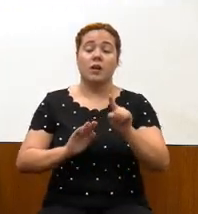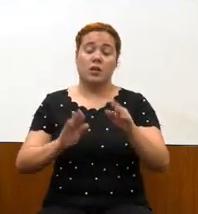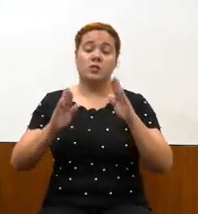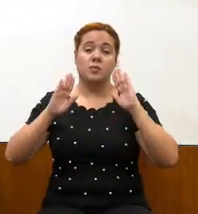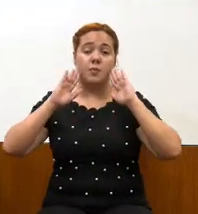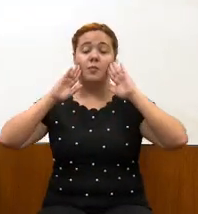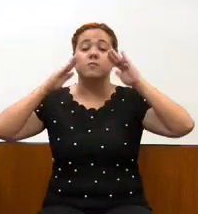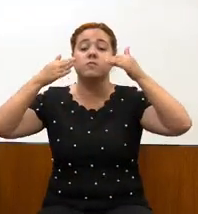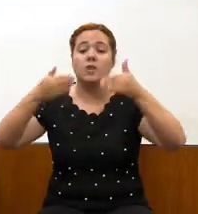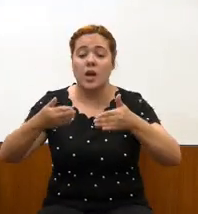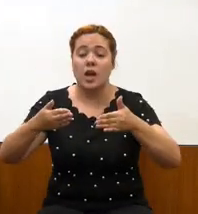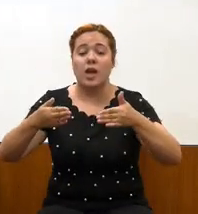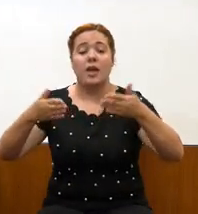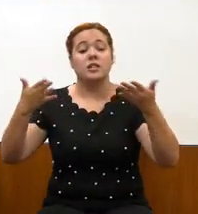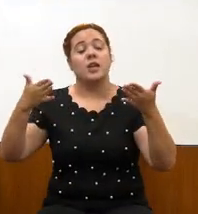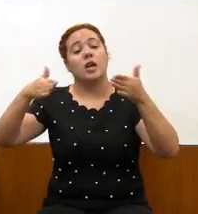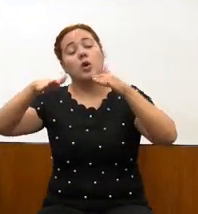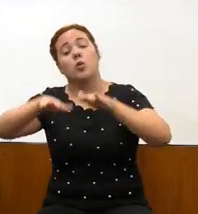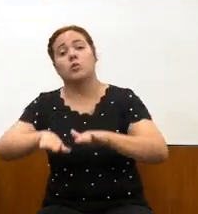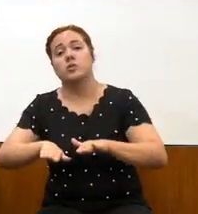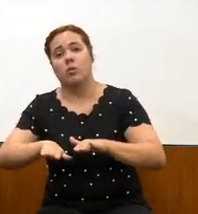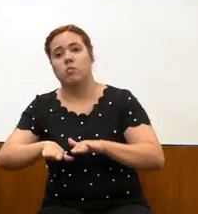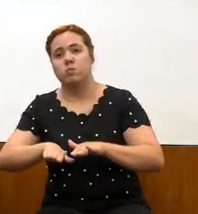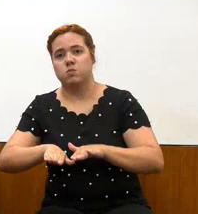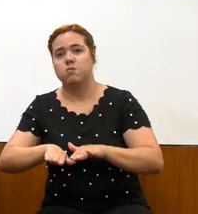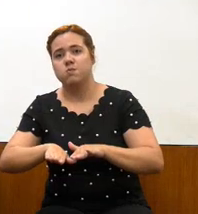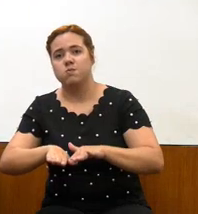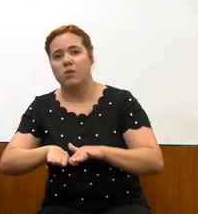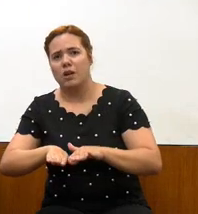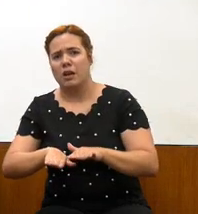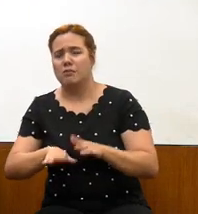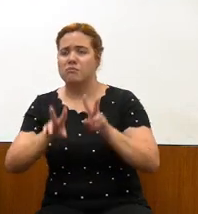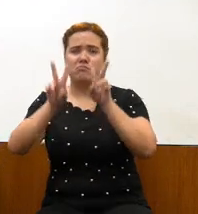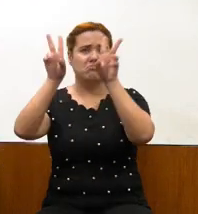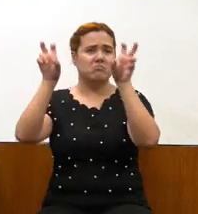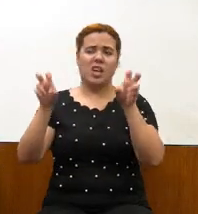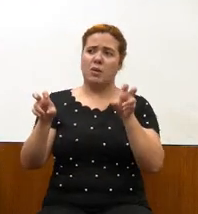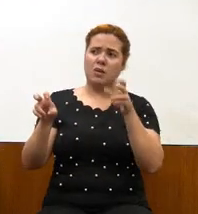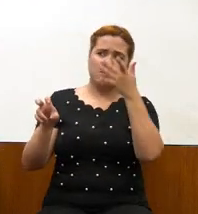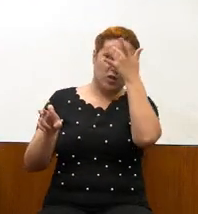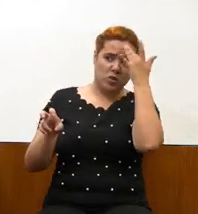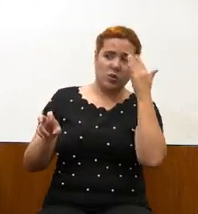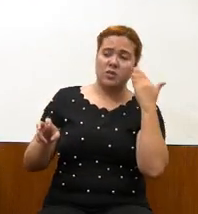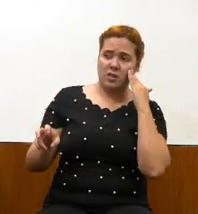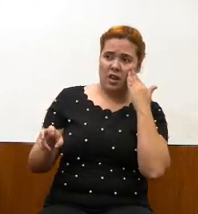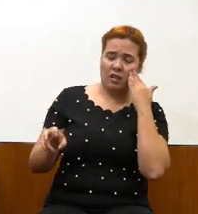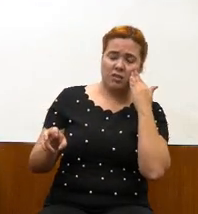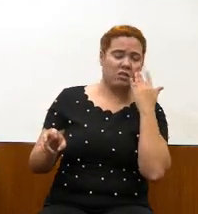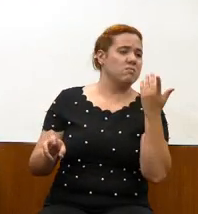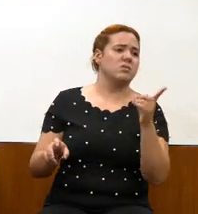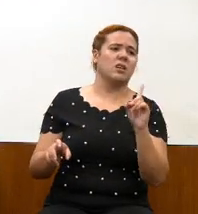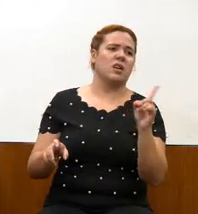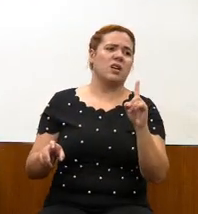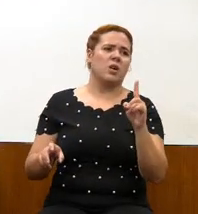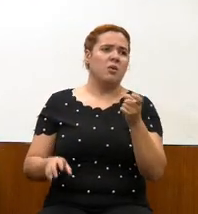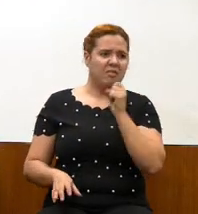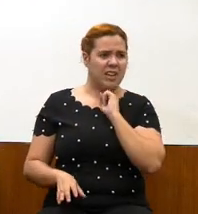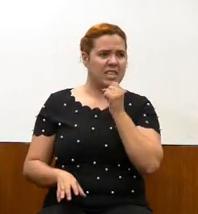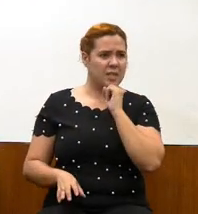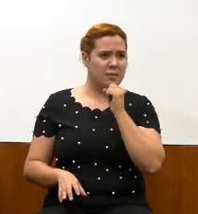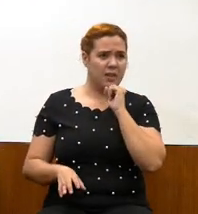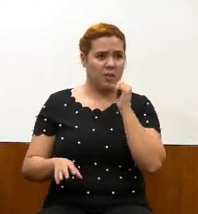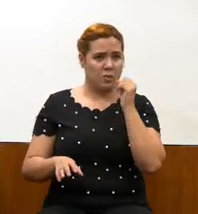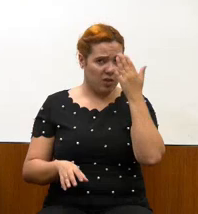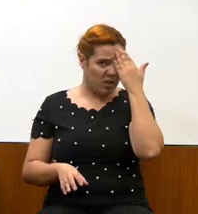com deficiência, é de falar de um tema que não é um tema tão abordado assim, que é o tema do envelhecimento. É claro, quando a gente vai falar da